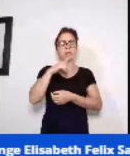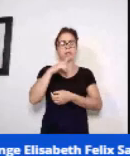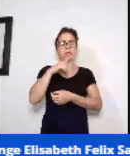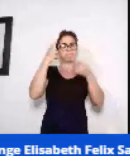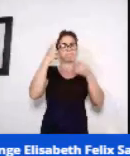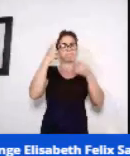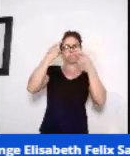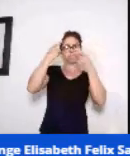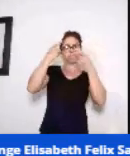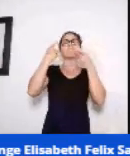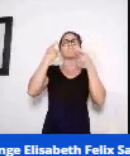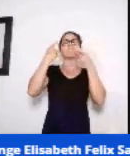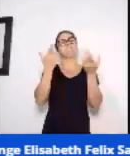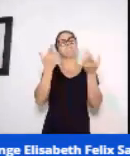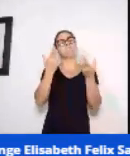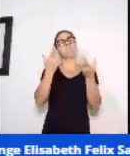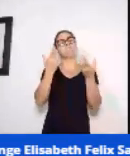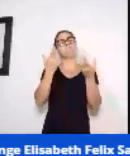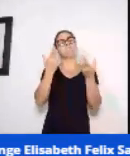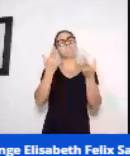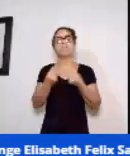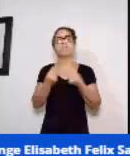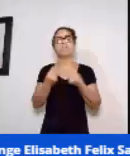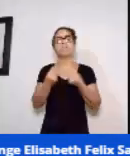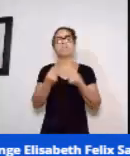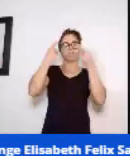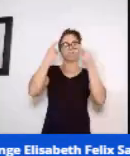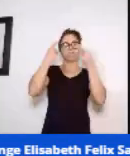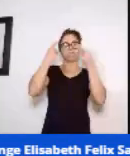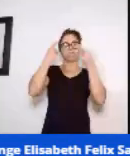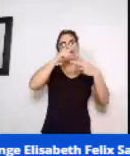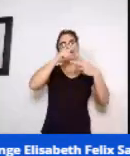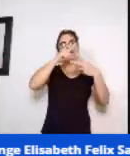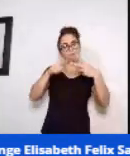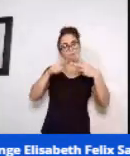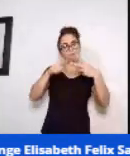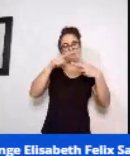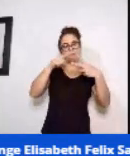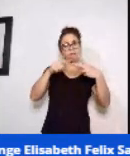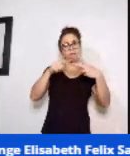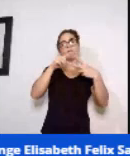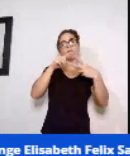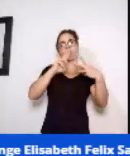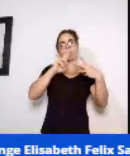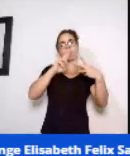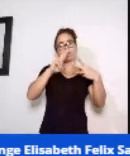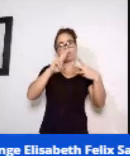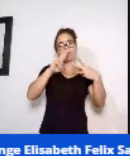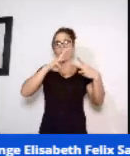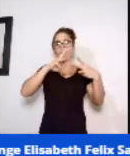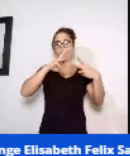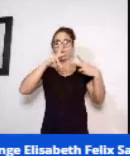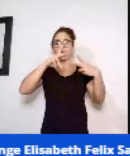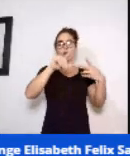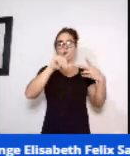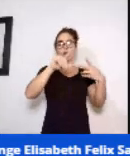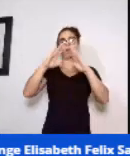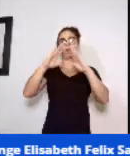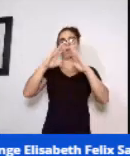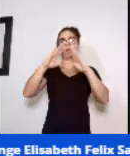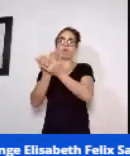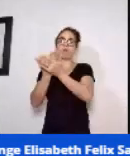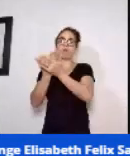serem respondidas por todos os segmentos da unidade escolar. Pode passar, por gentileza. Bom, a partir